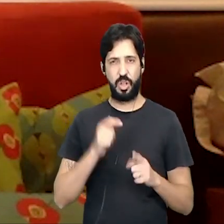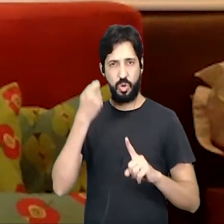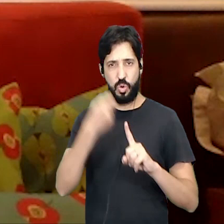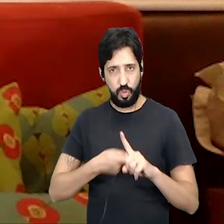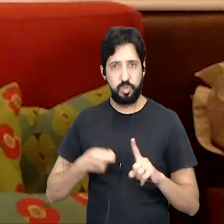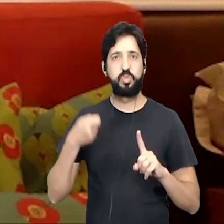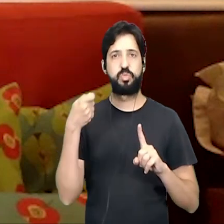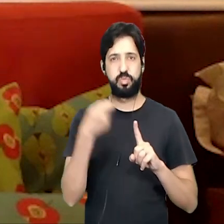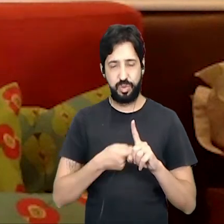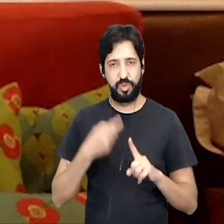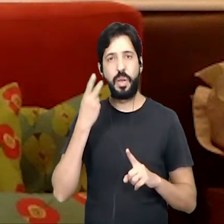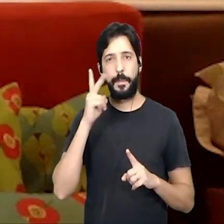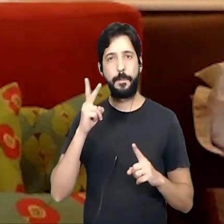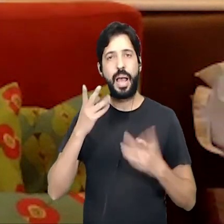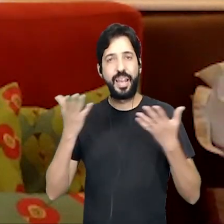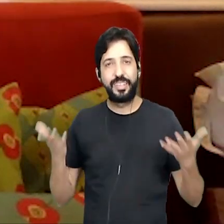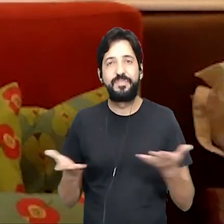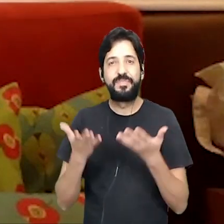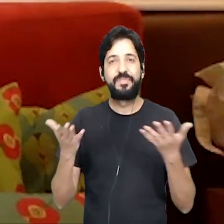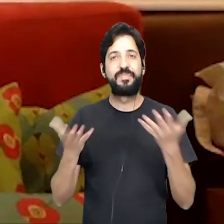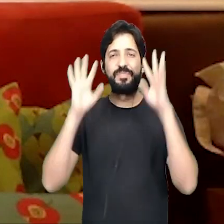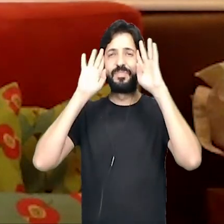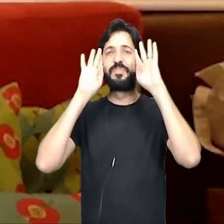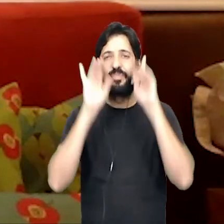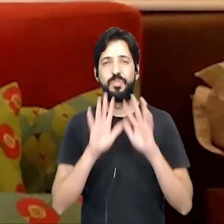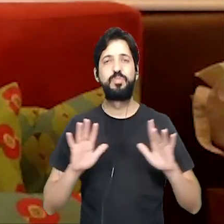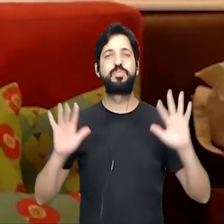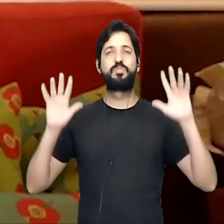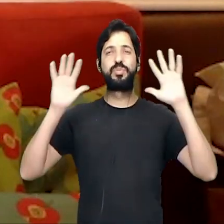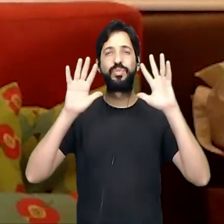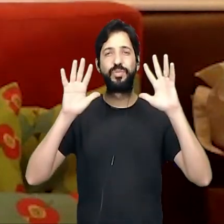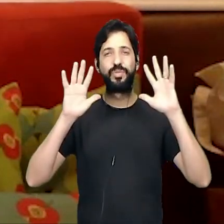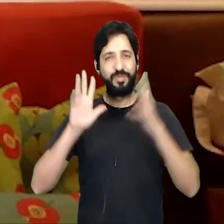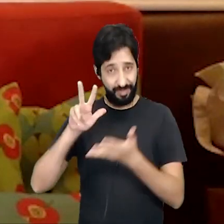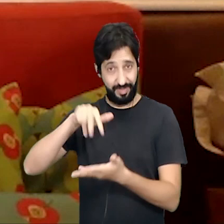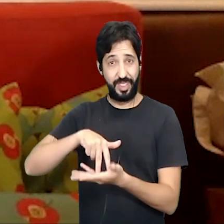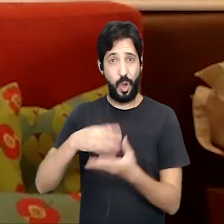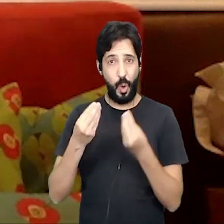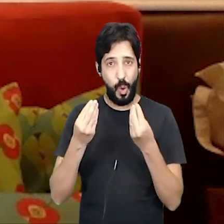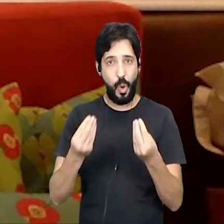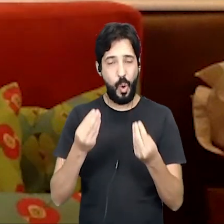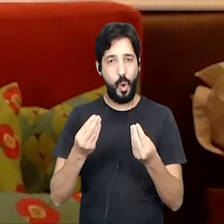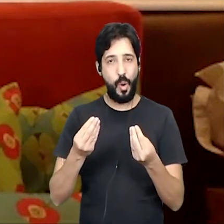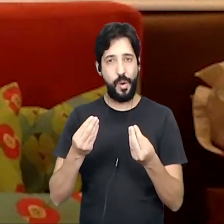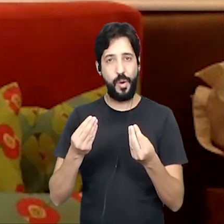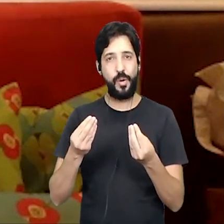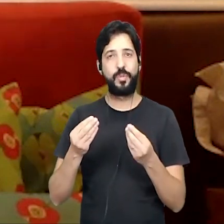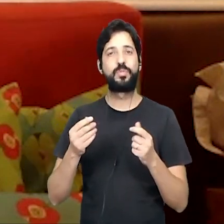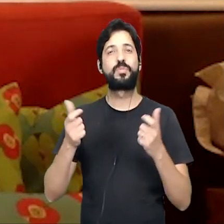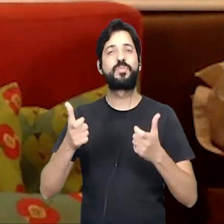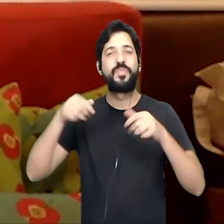fôlego incansável para nos alimentar de imaginações ativas sobre